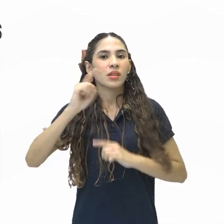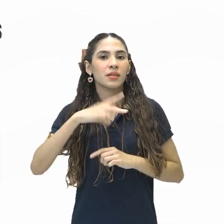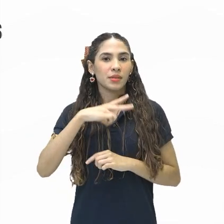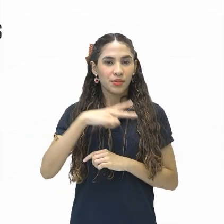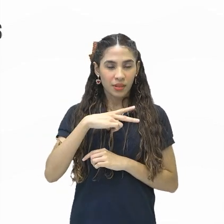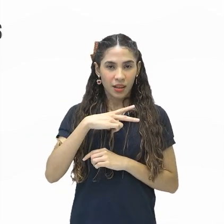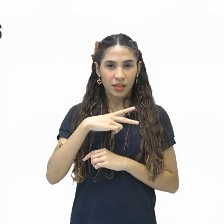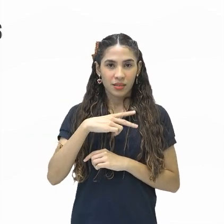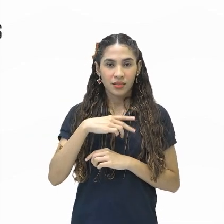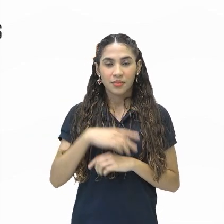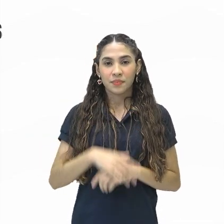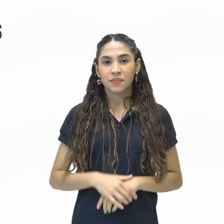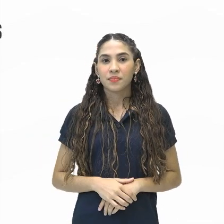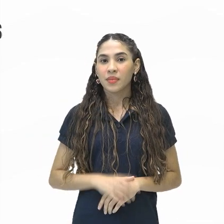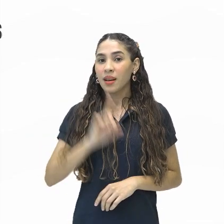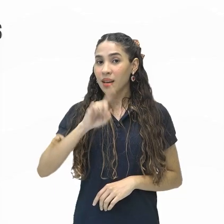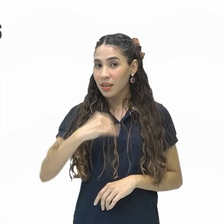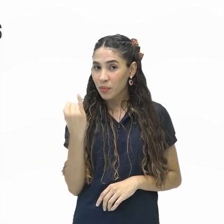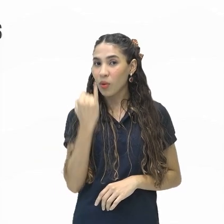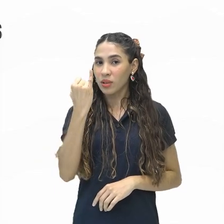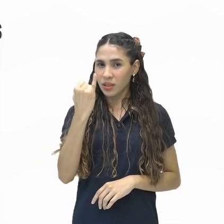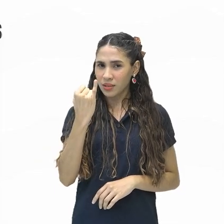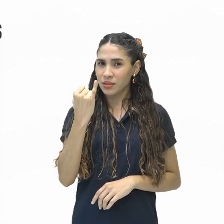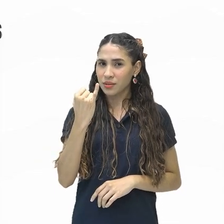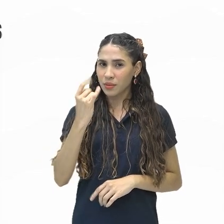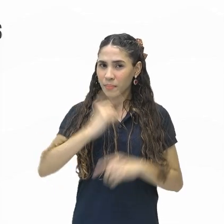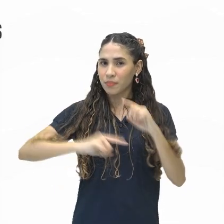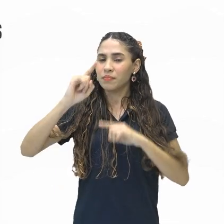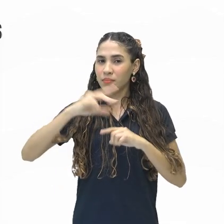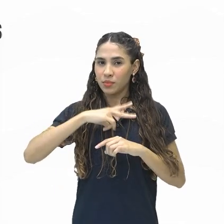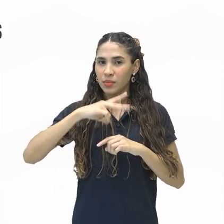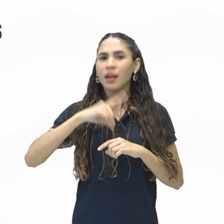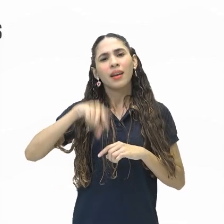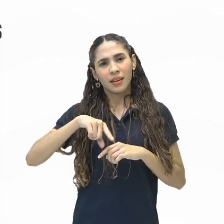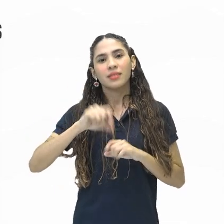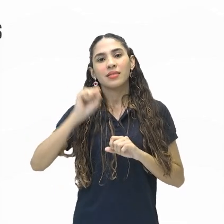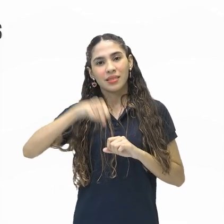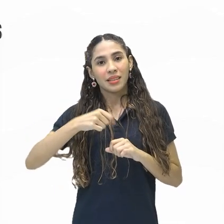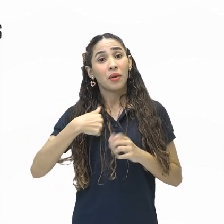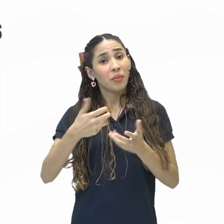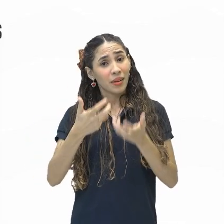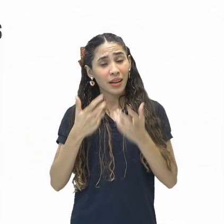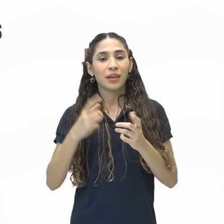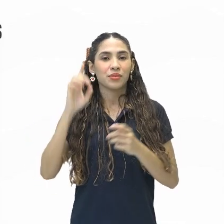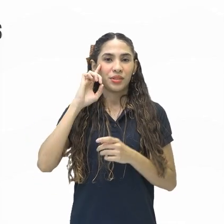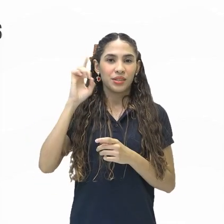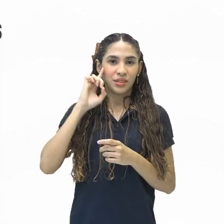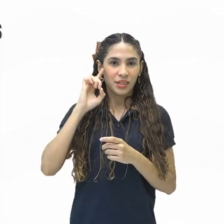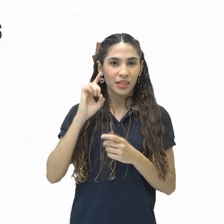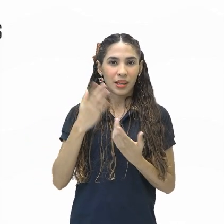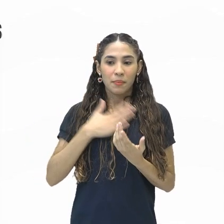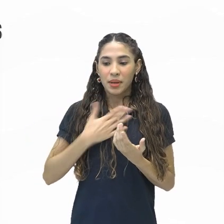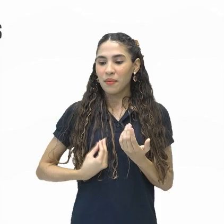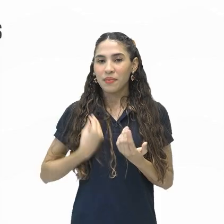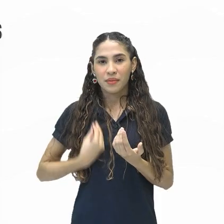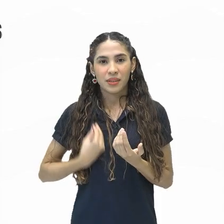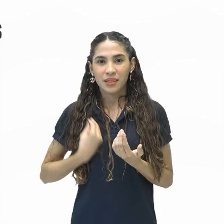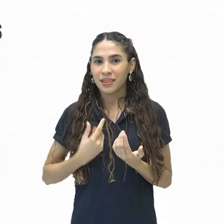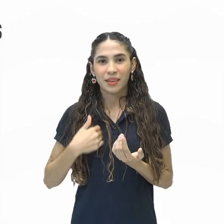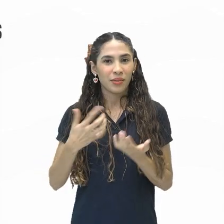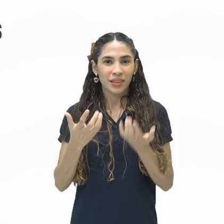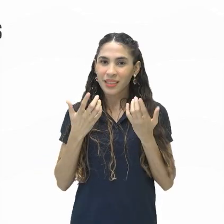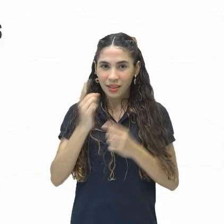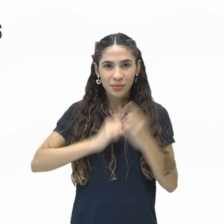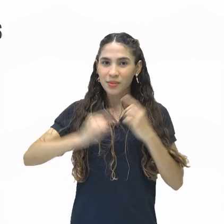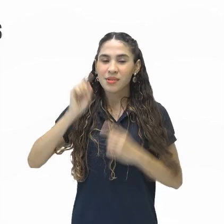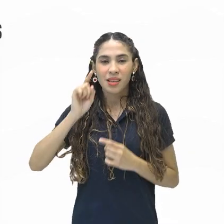sucesso pessoal. É importante o sucesso pessoal? Claro que é. É isso que eu quero no meu dia a dia. Na minha vida, eu quero